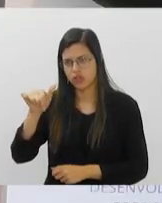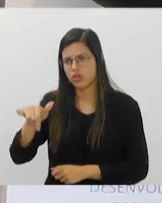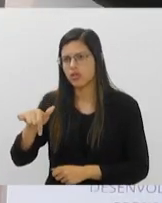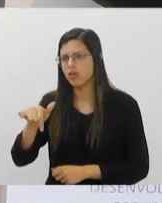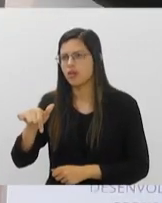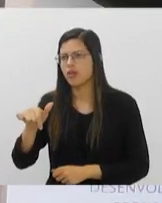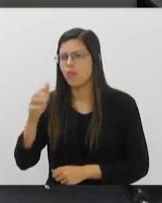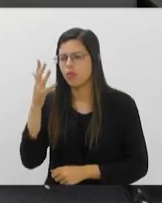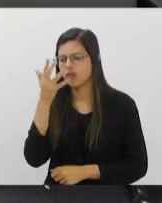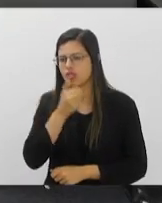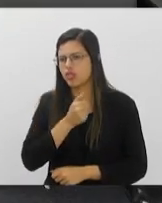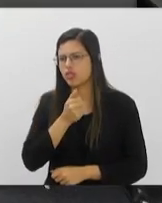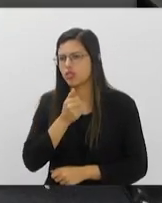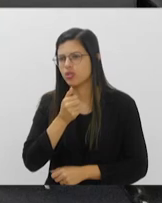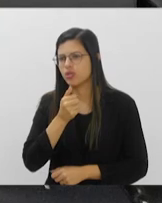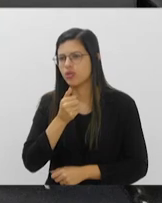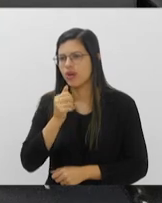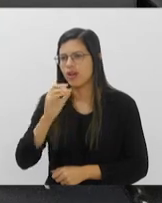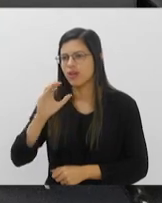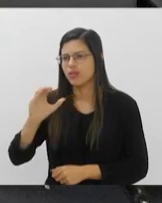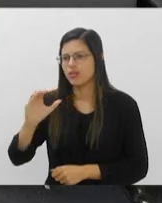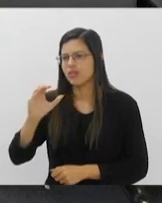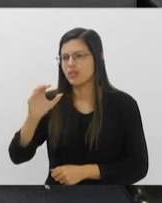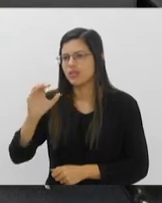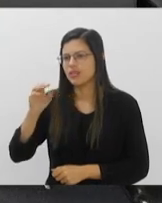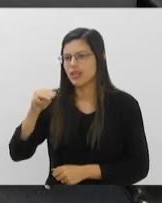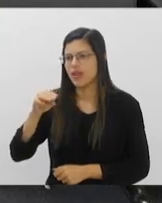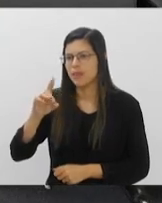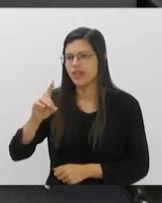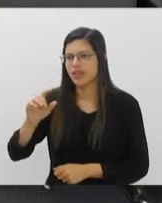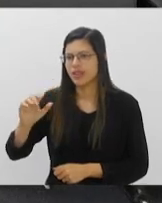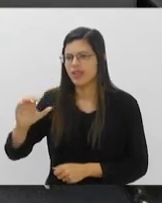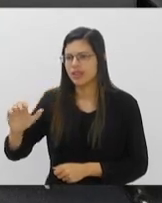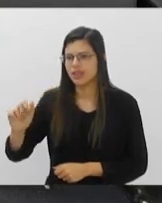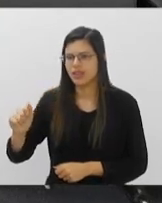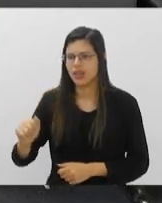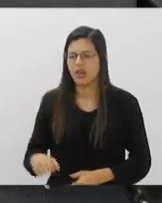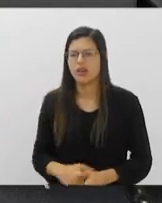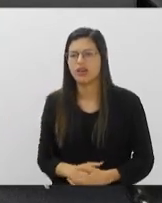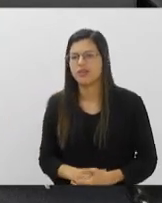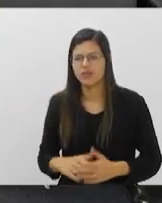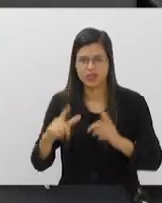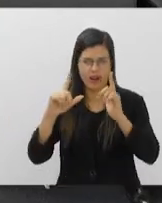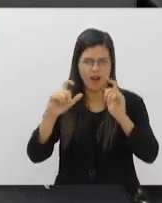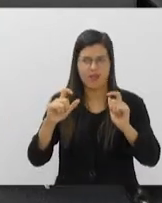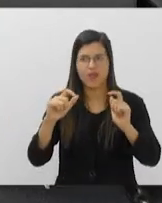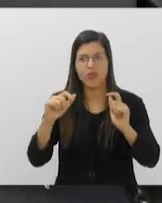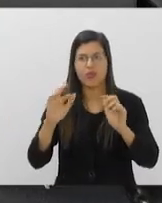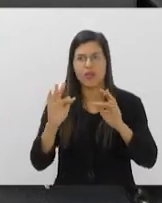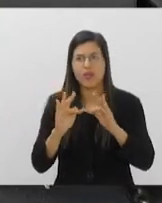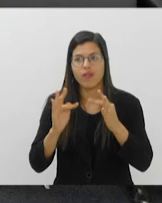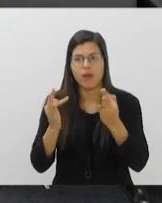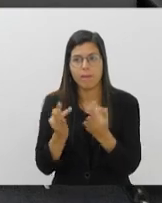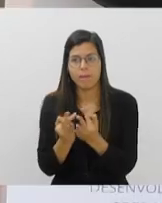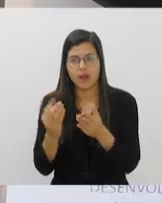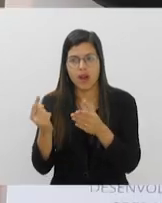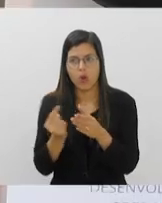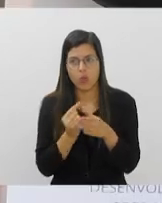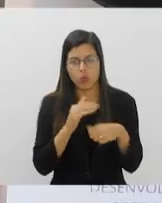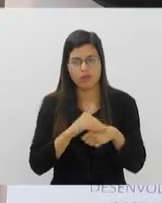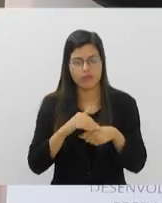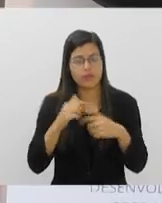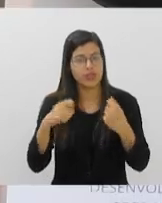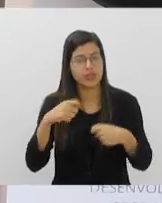ai que bonitinho Cadê a foto registra aqui pelo amor de Deus eh a família acolhedora na minha concepção tem que virar